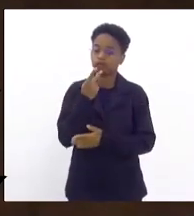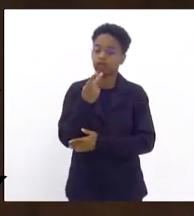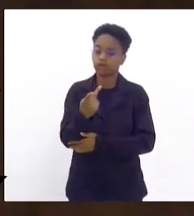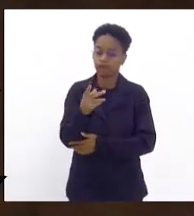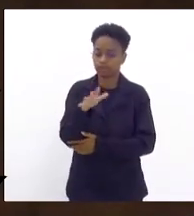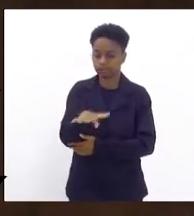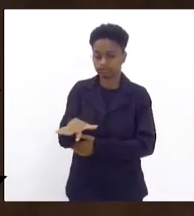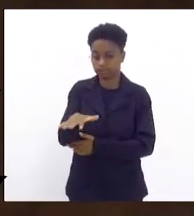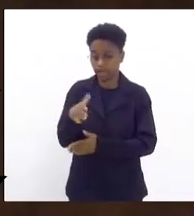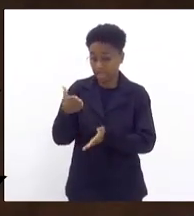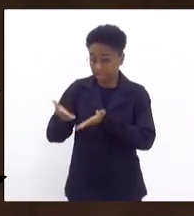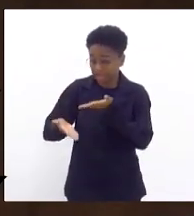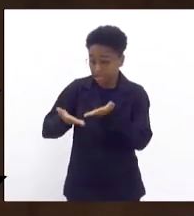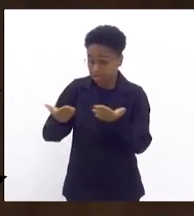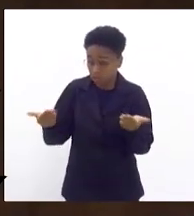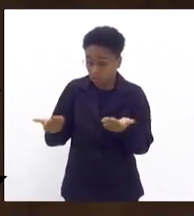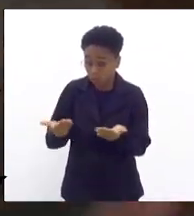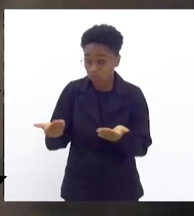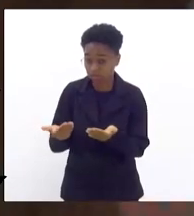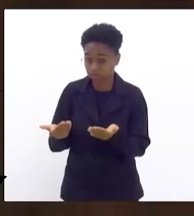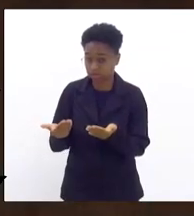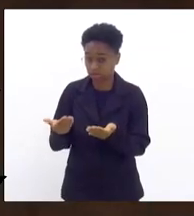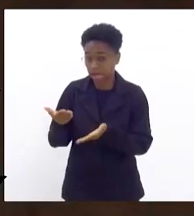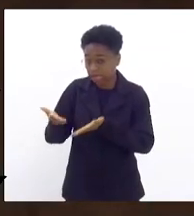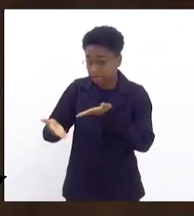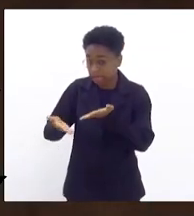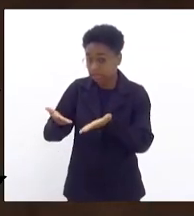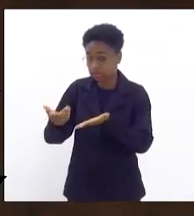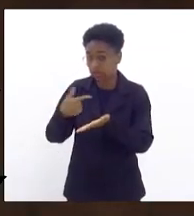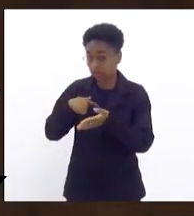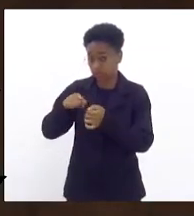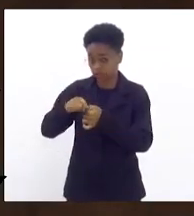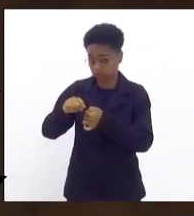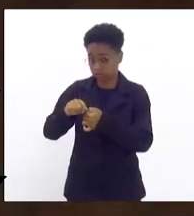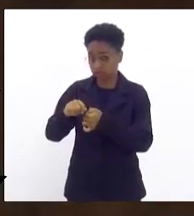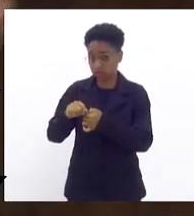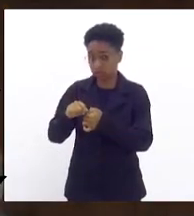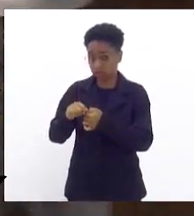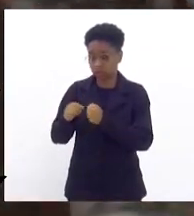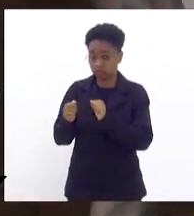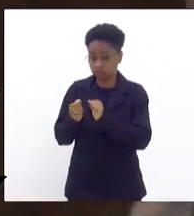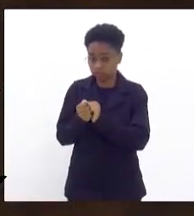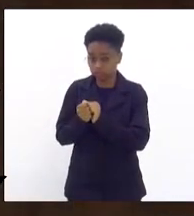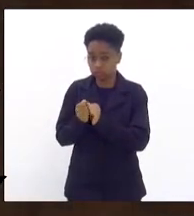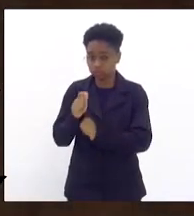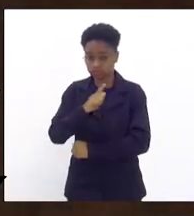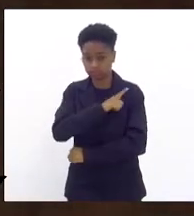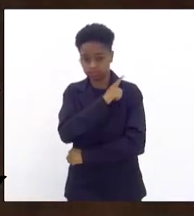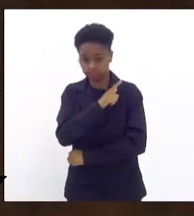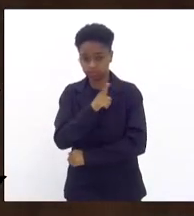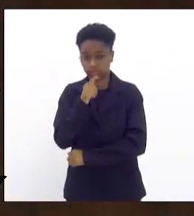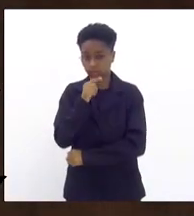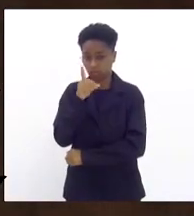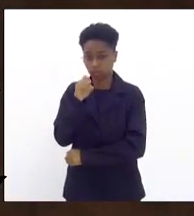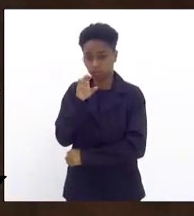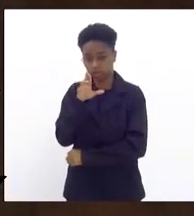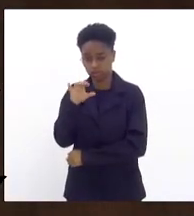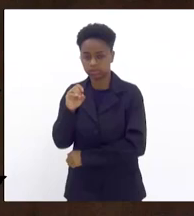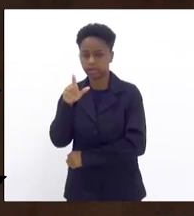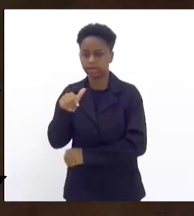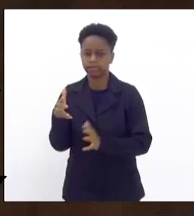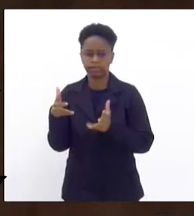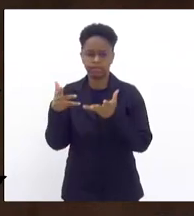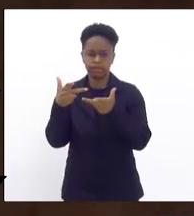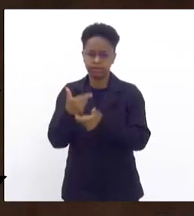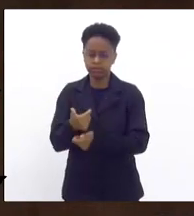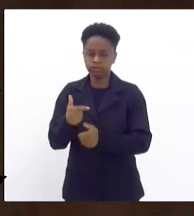o atendimento hoje, presidente, o atendimento que eu faço hoje junto à gestão da Águas do Rio é excelente. Tudo